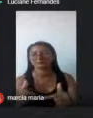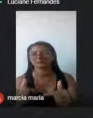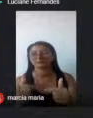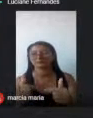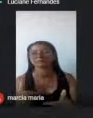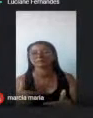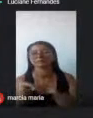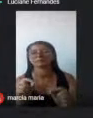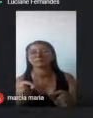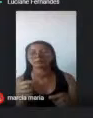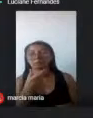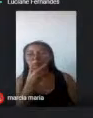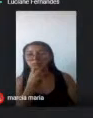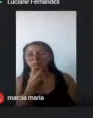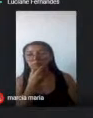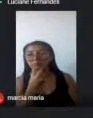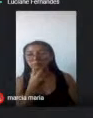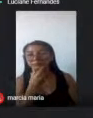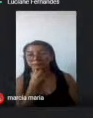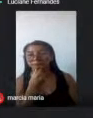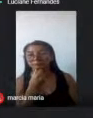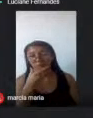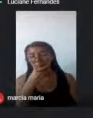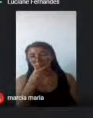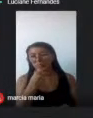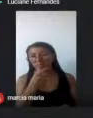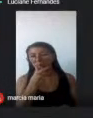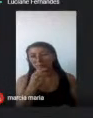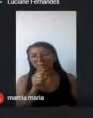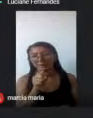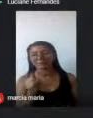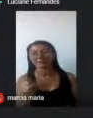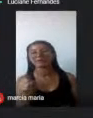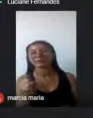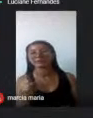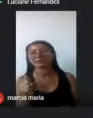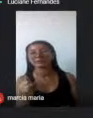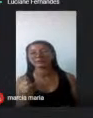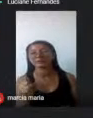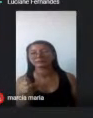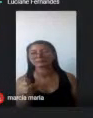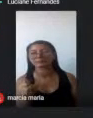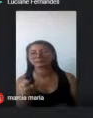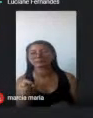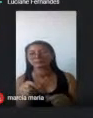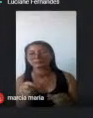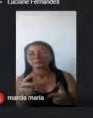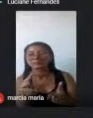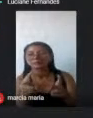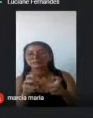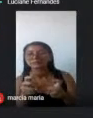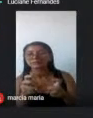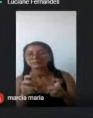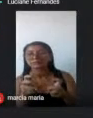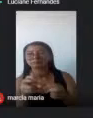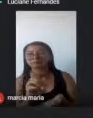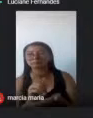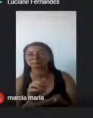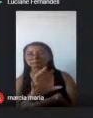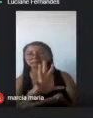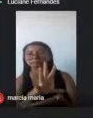homem. Ele torna-se, olhando para esse gráfico, para essa série